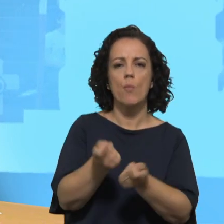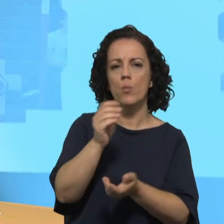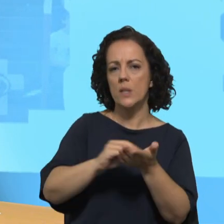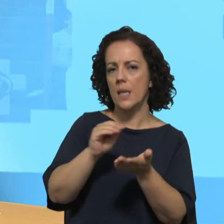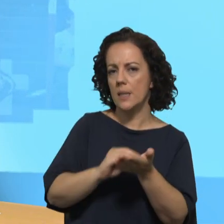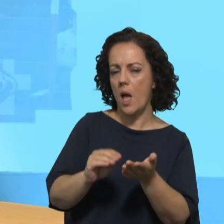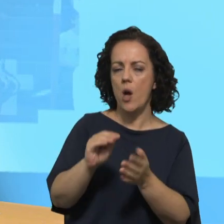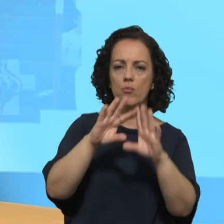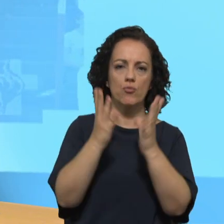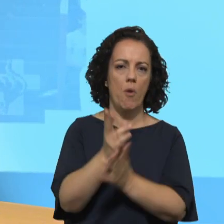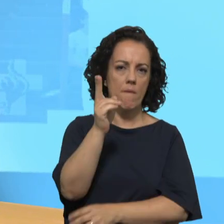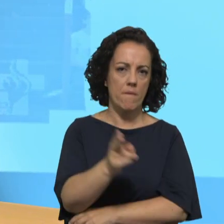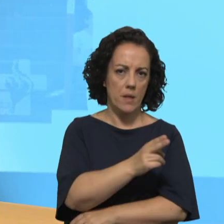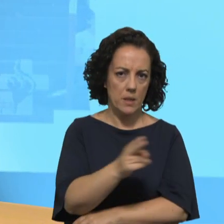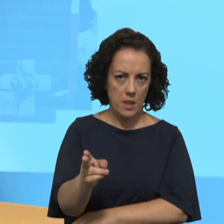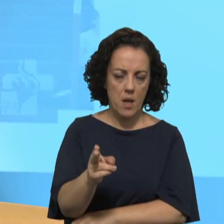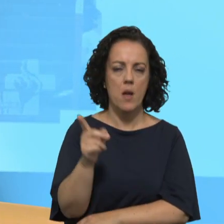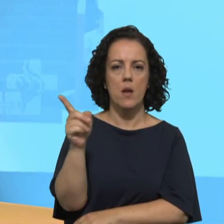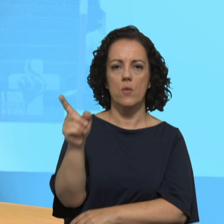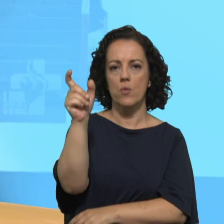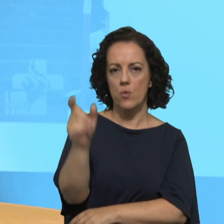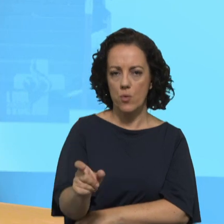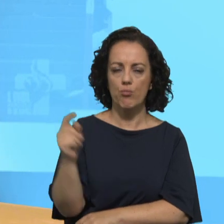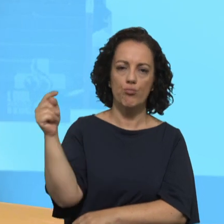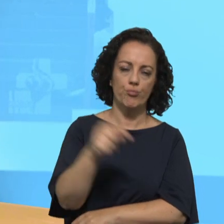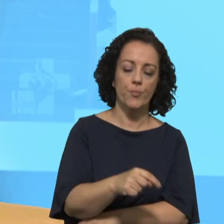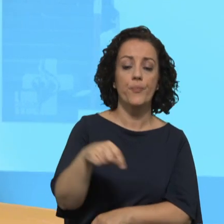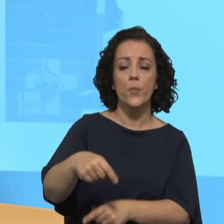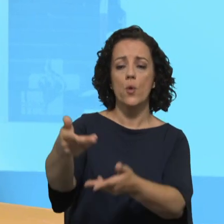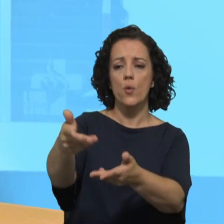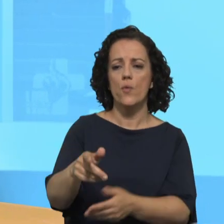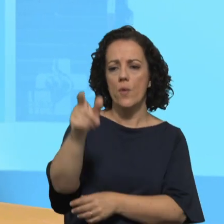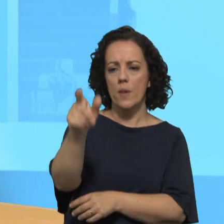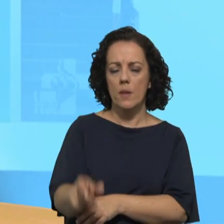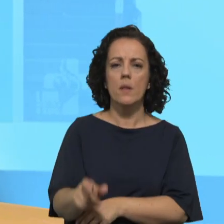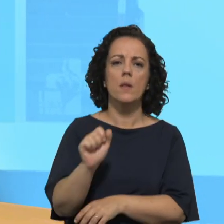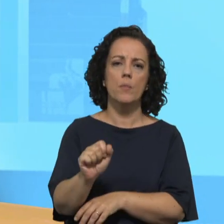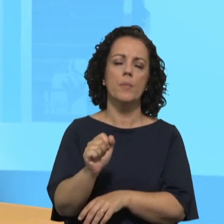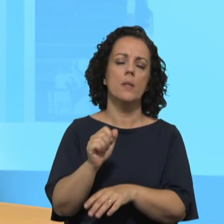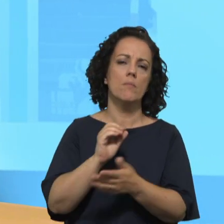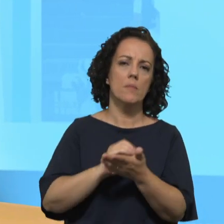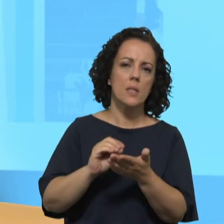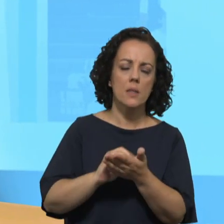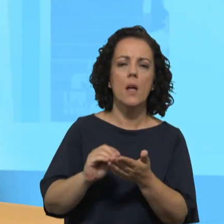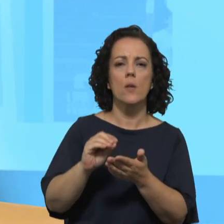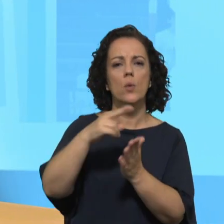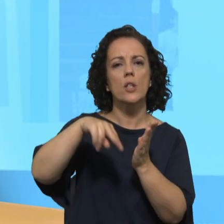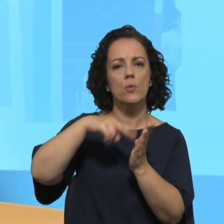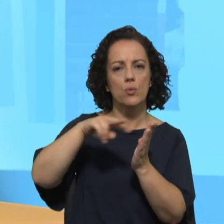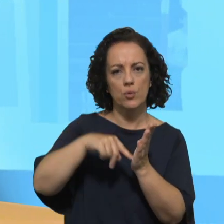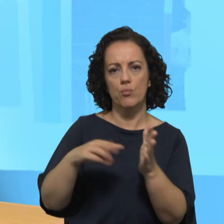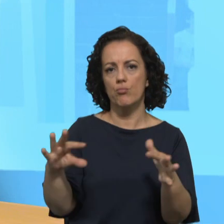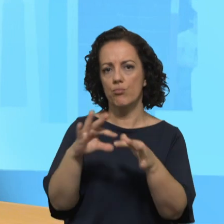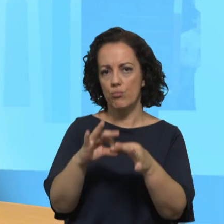está o padre Joaquim Ganhão, é diretor do Departamento de Liturgia do Santuário de Fátima, para nos falar desta peregrinação e olhar